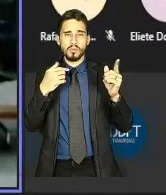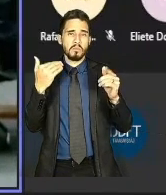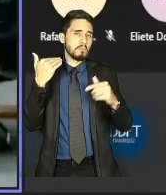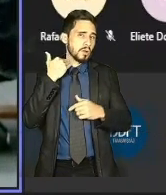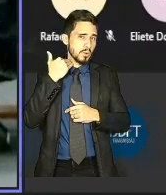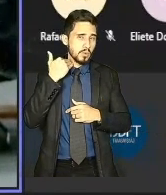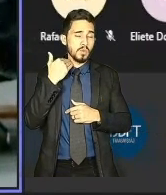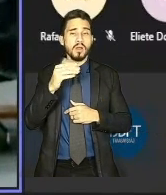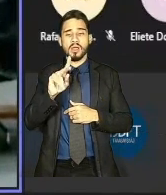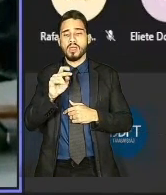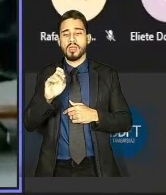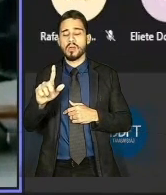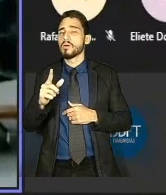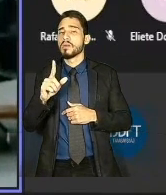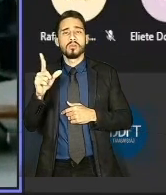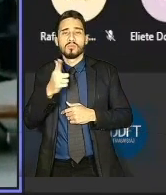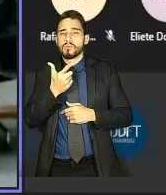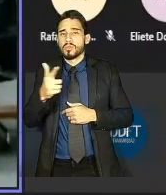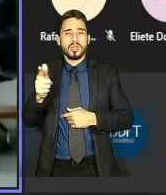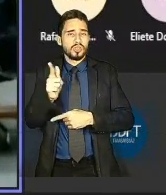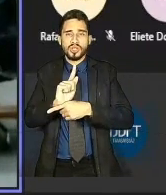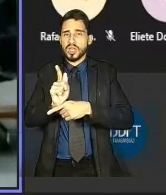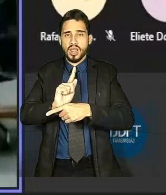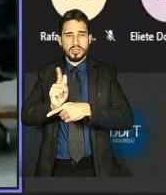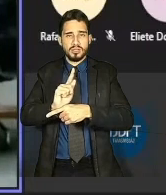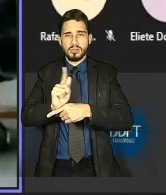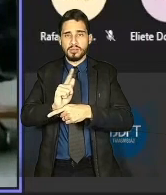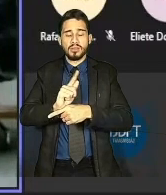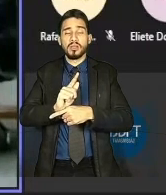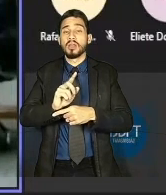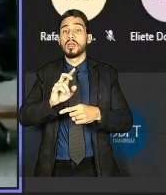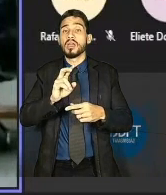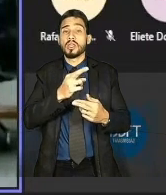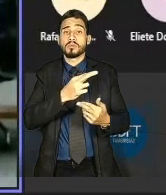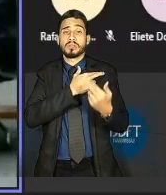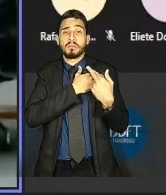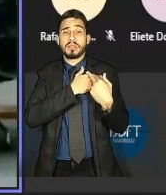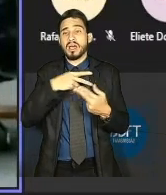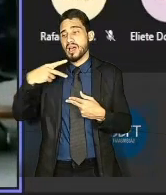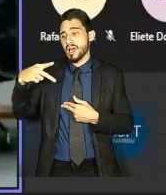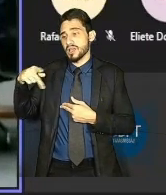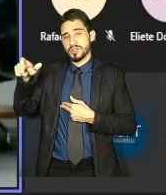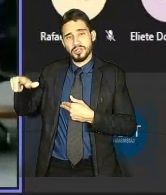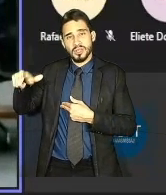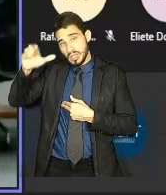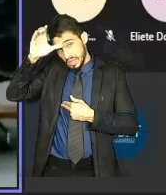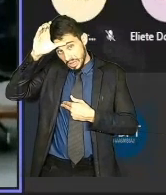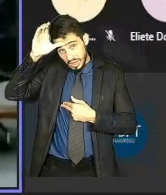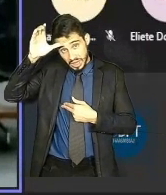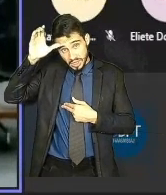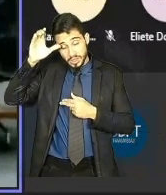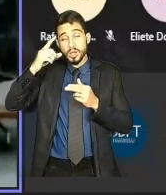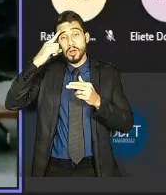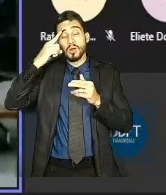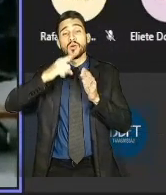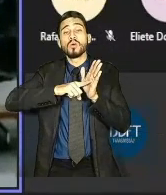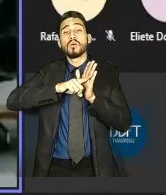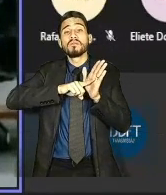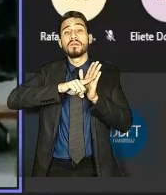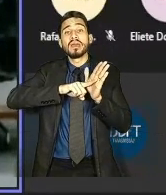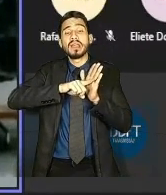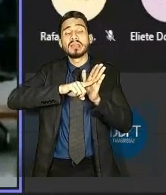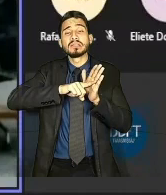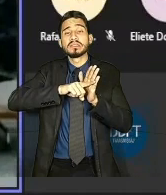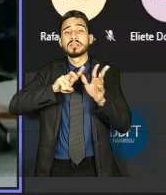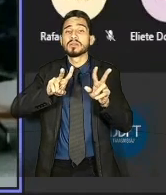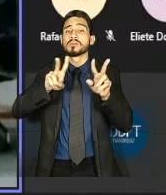réu não possui ingerência sobre a fraude suscitada, sendo de responsabilidade do consumidor a conferência